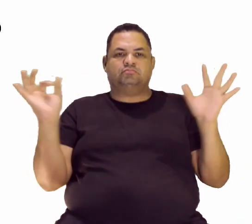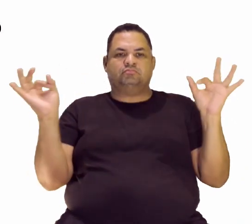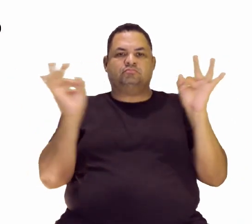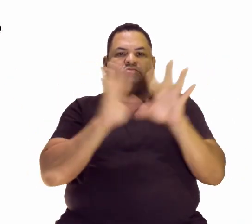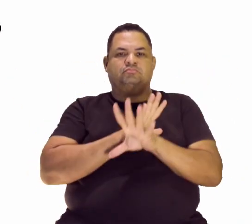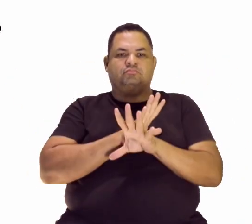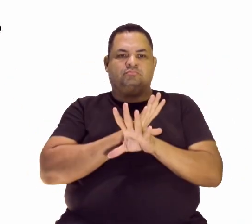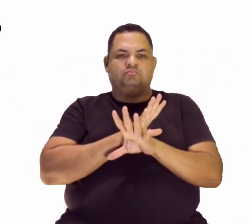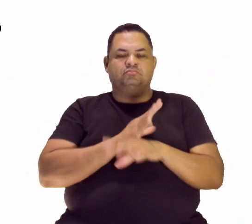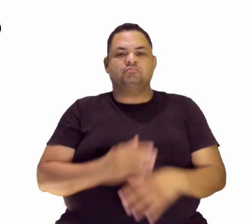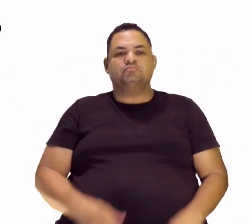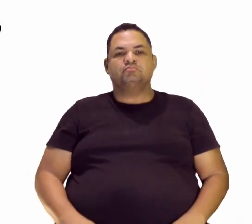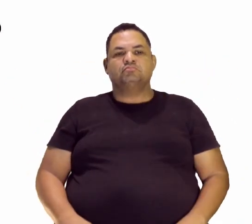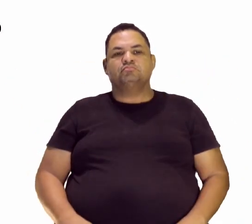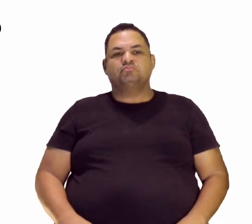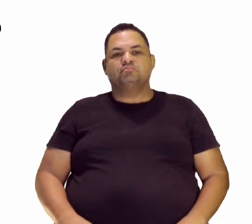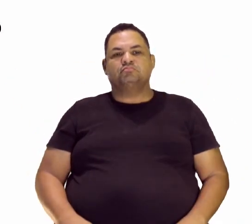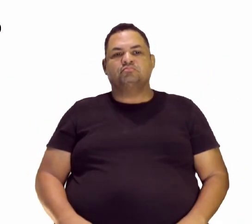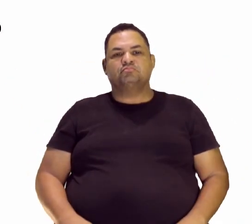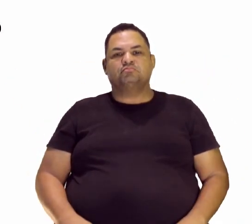que